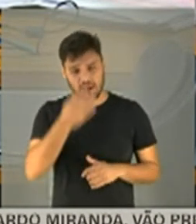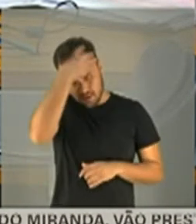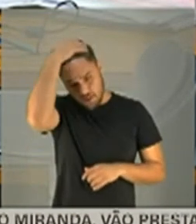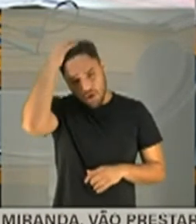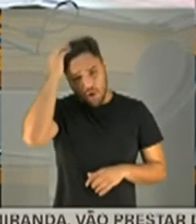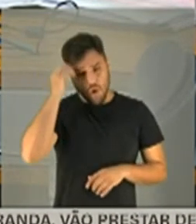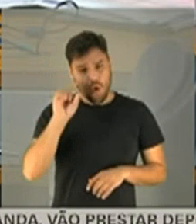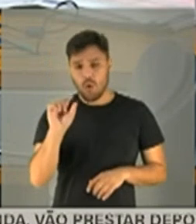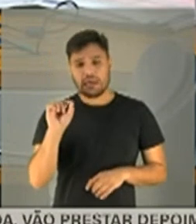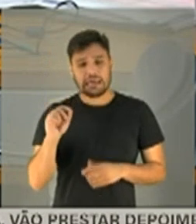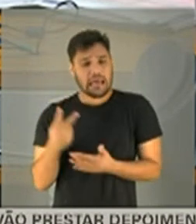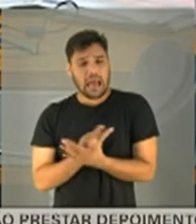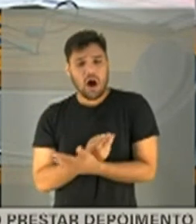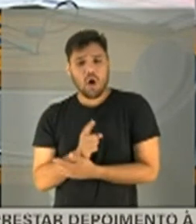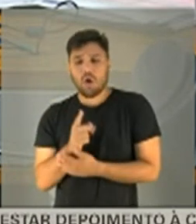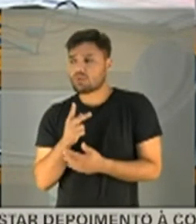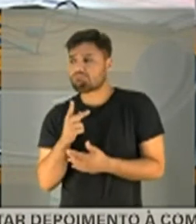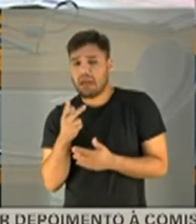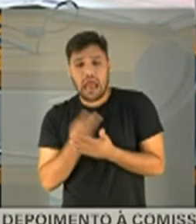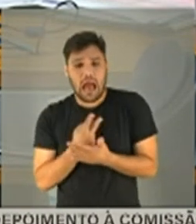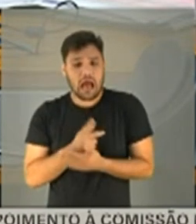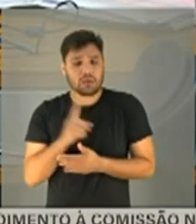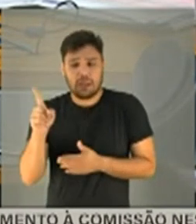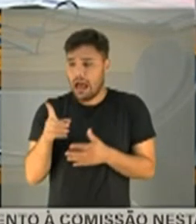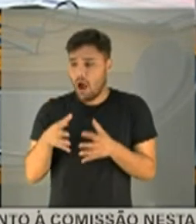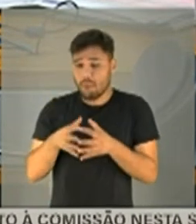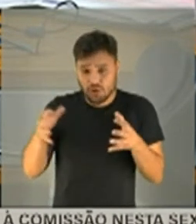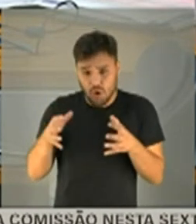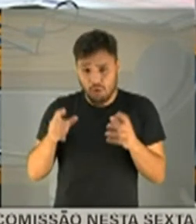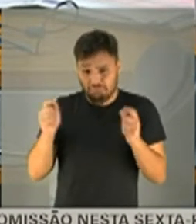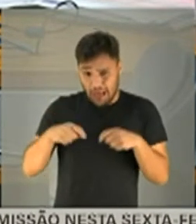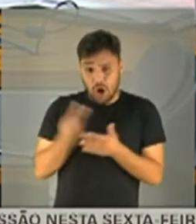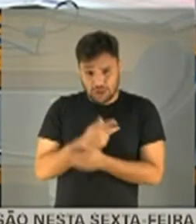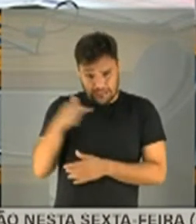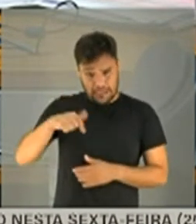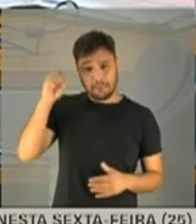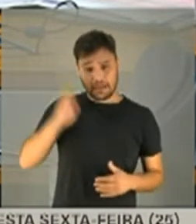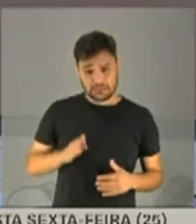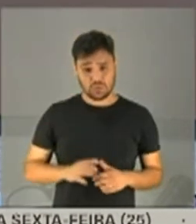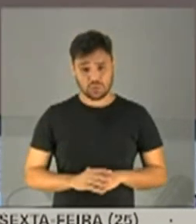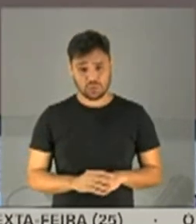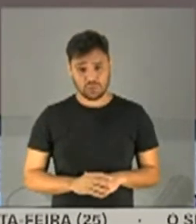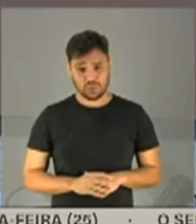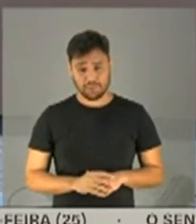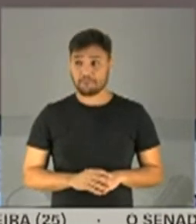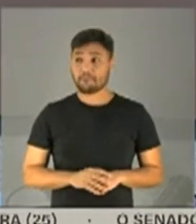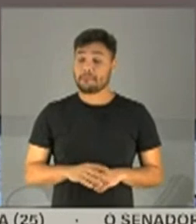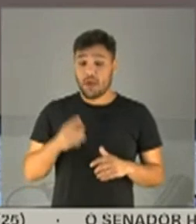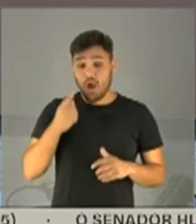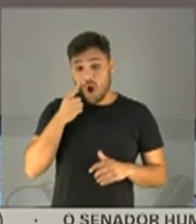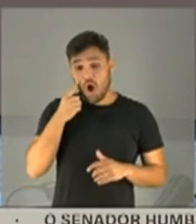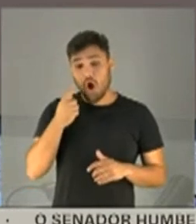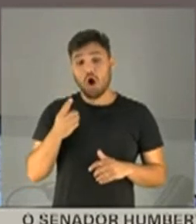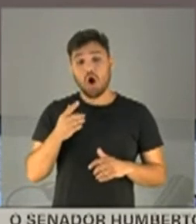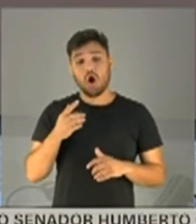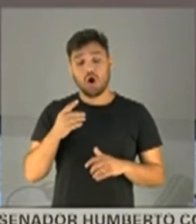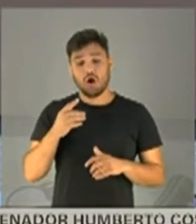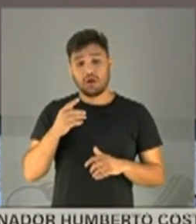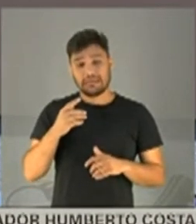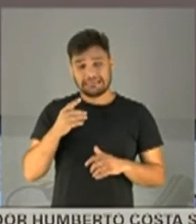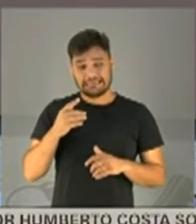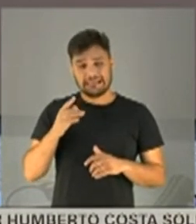no Chile para que ocorra o aumento de casos? Isso pode também ocorrer no Brasil? Olha, senador, na verdade tem um equívoco conceitual